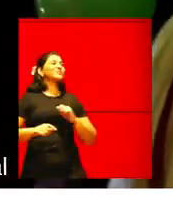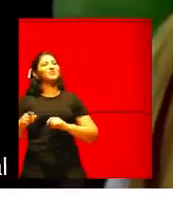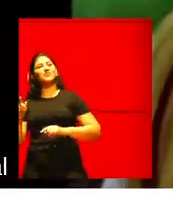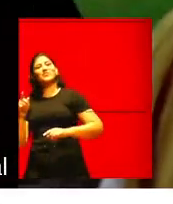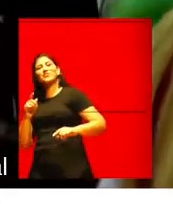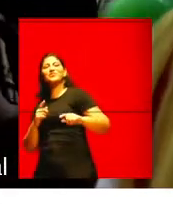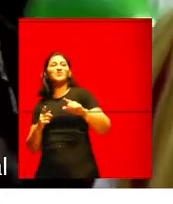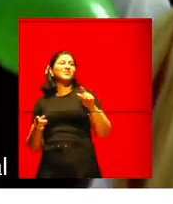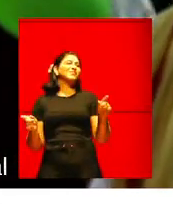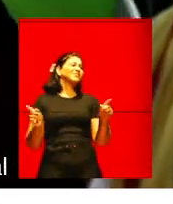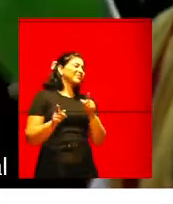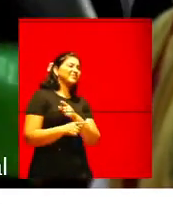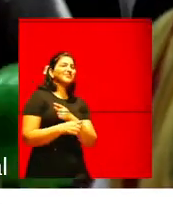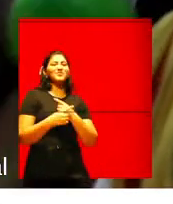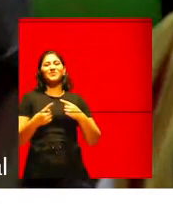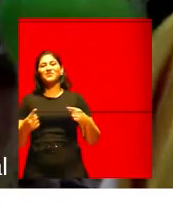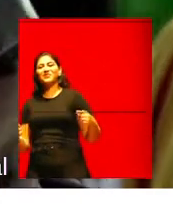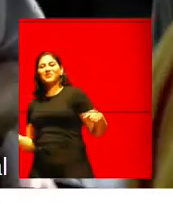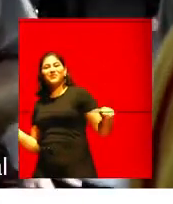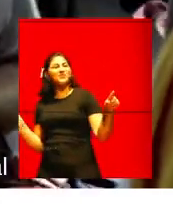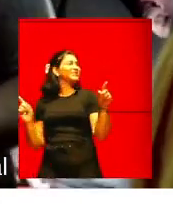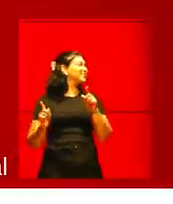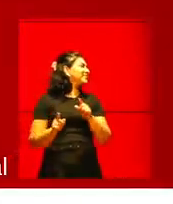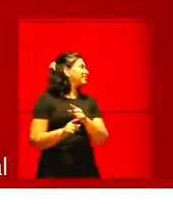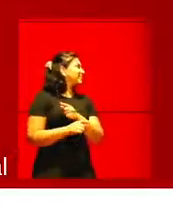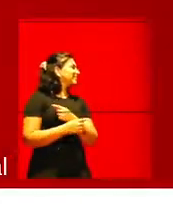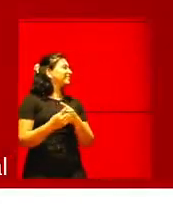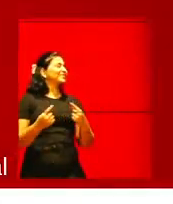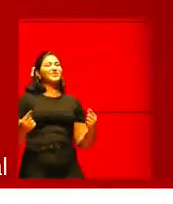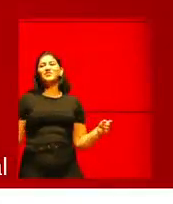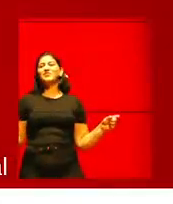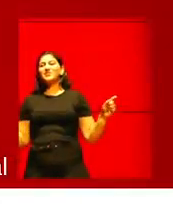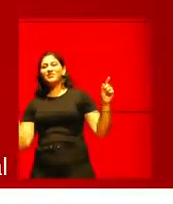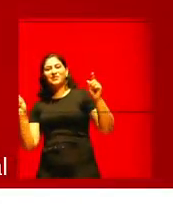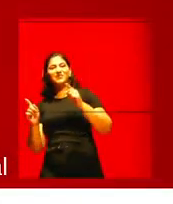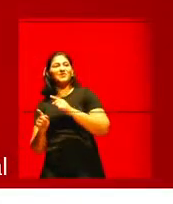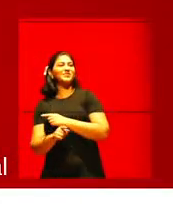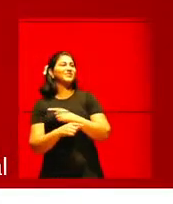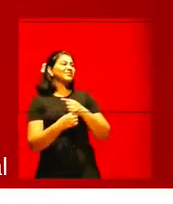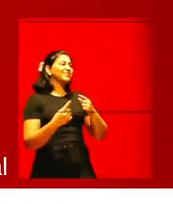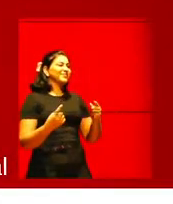Abre, abre, abre. Cadê?